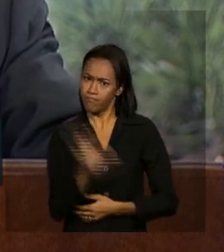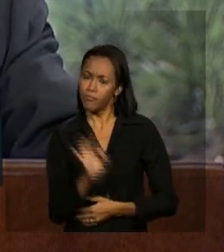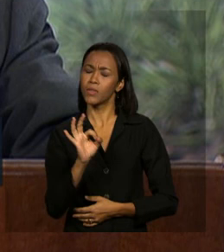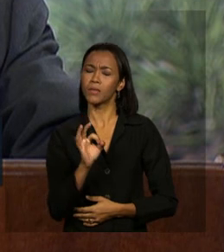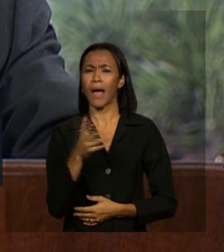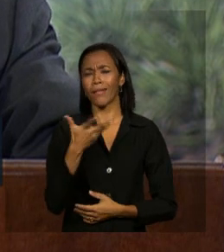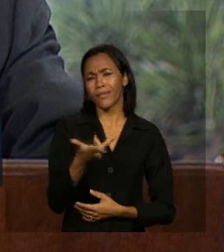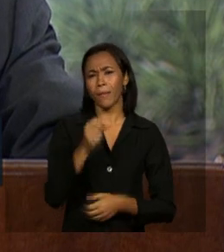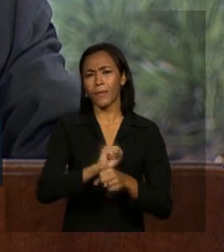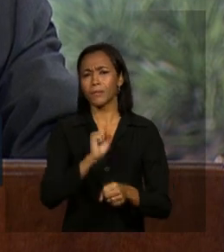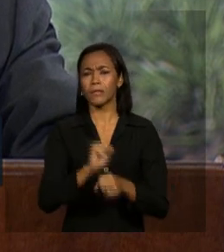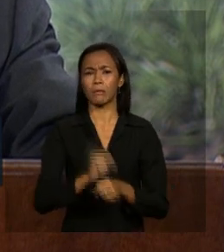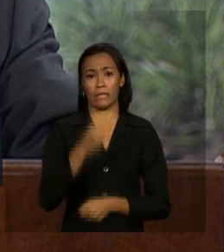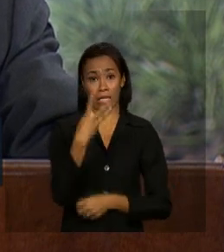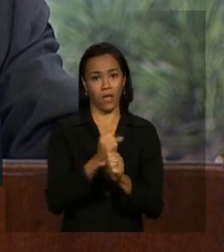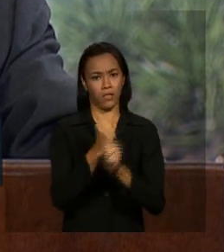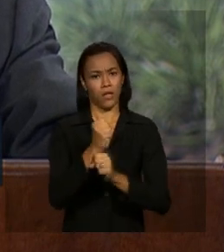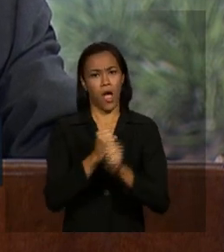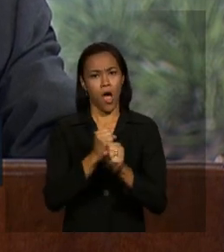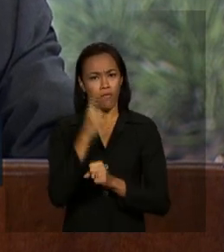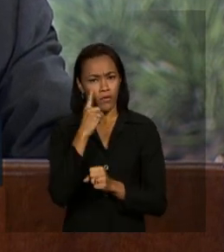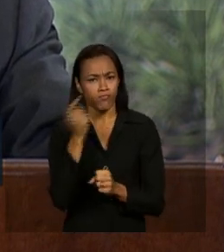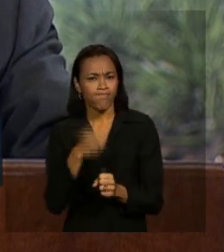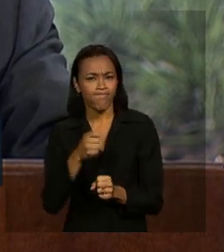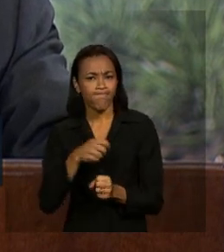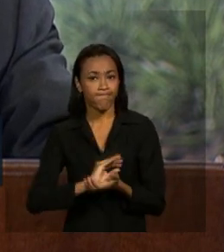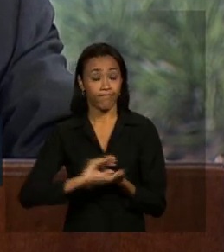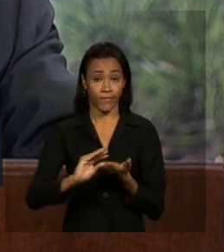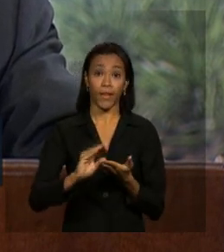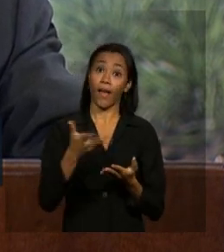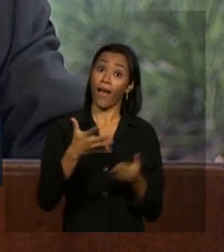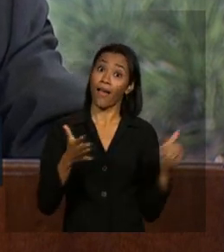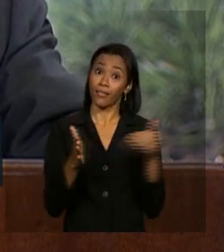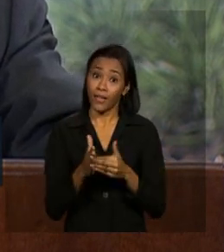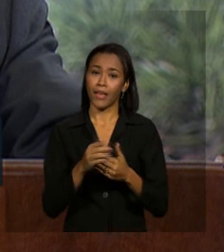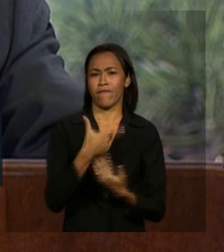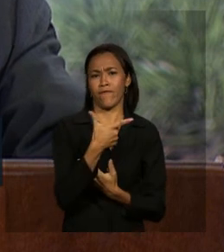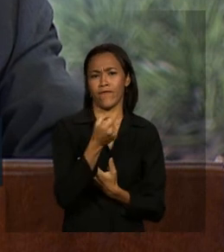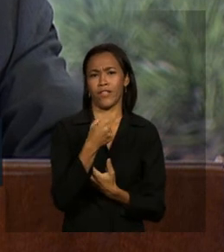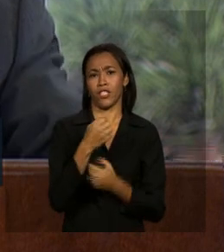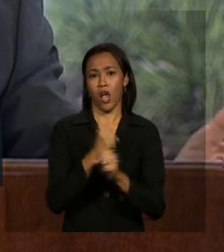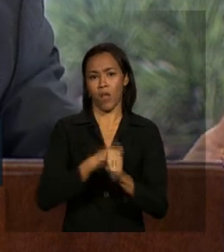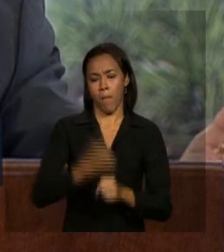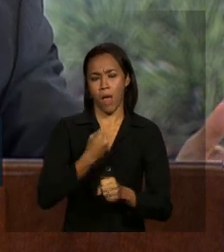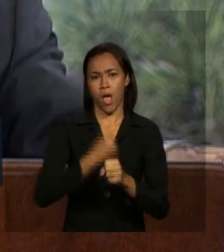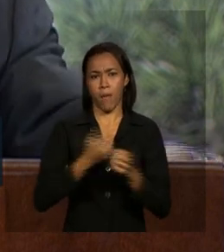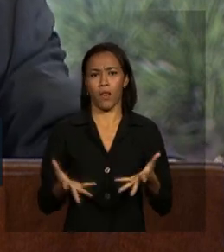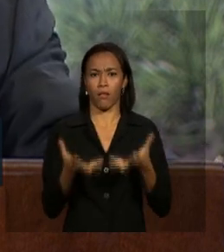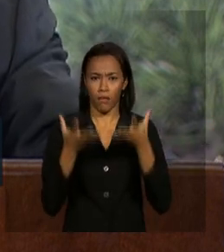até três anos e uma amortização de até 20 anos